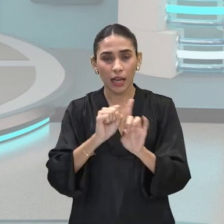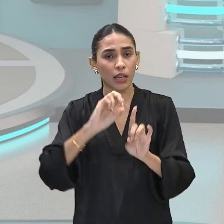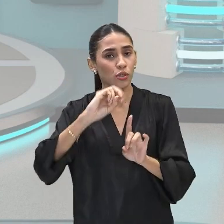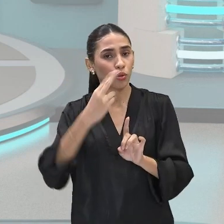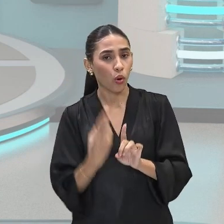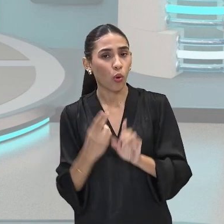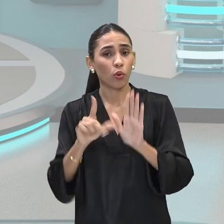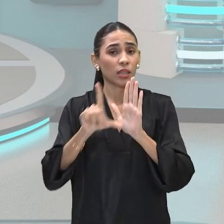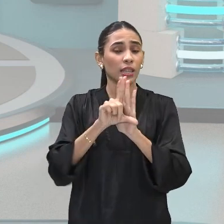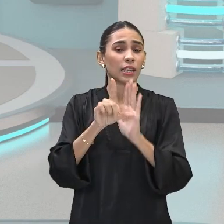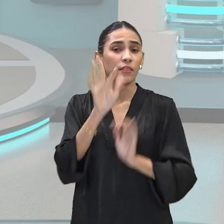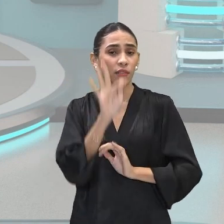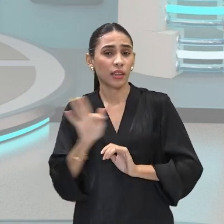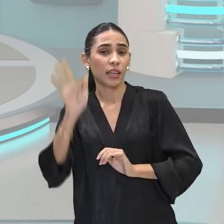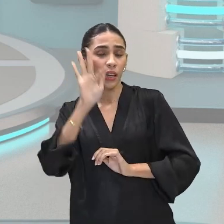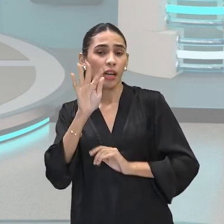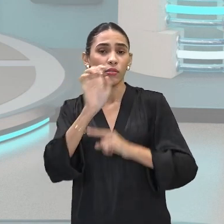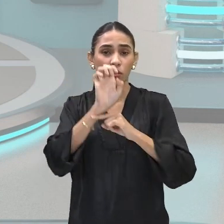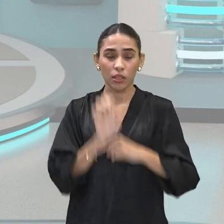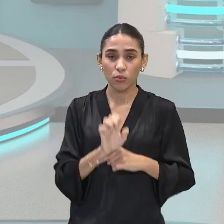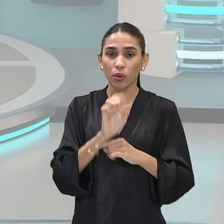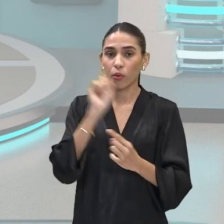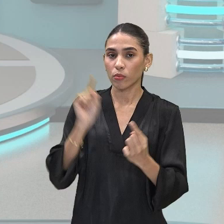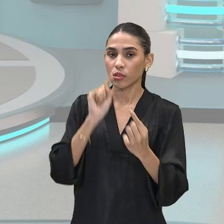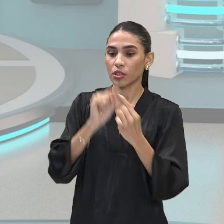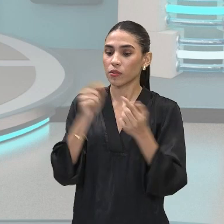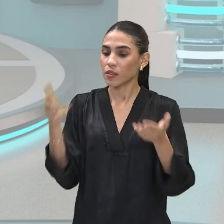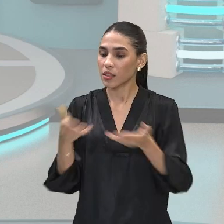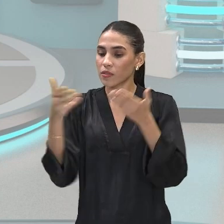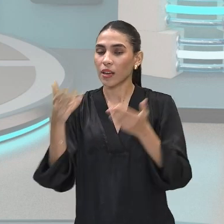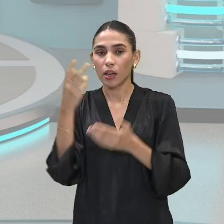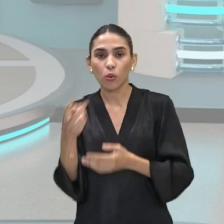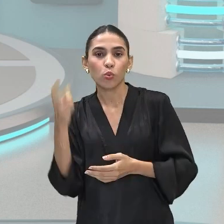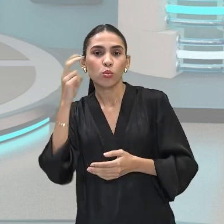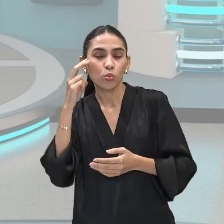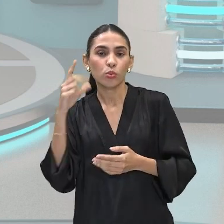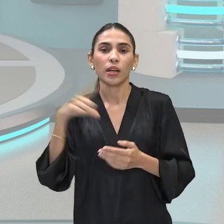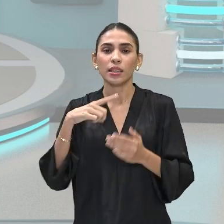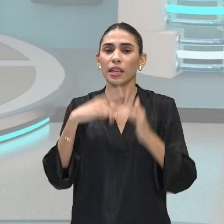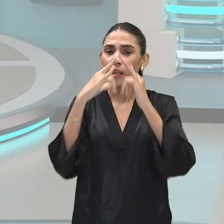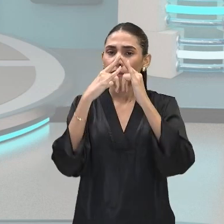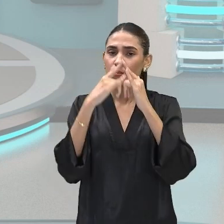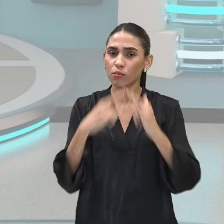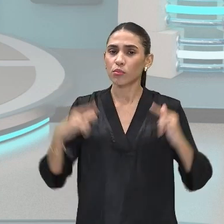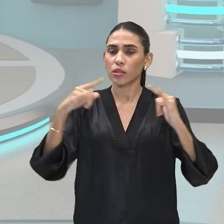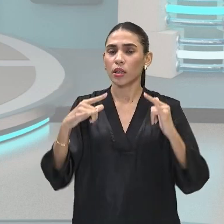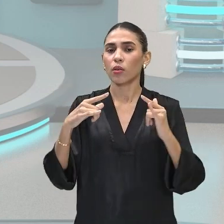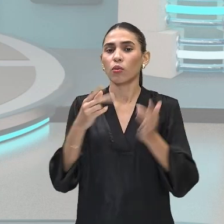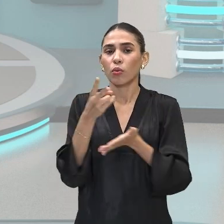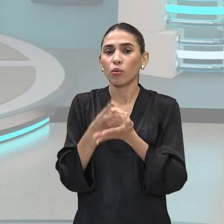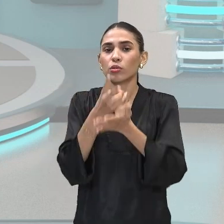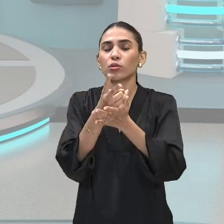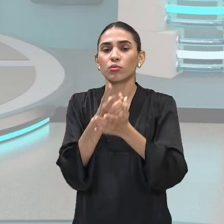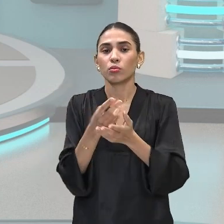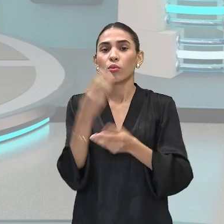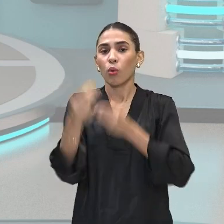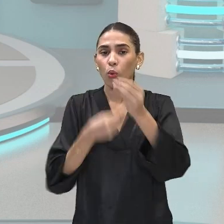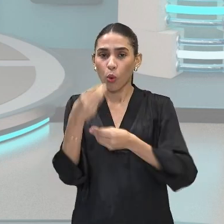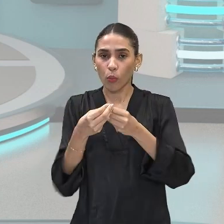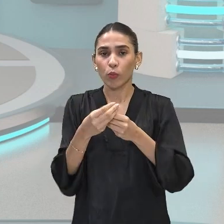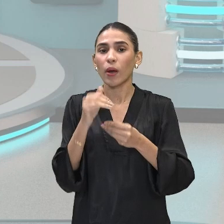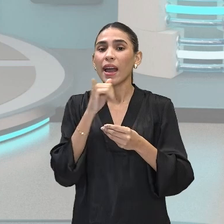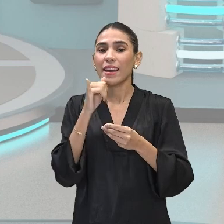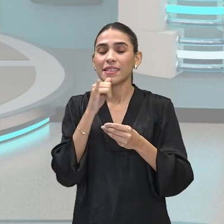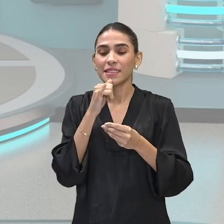federal, estadual, de incentivo à cultura. Tem muitos museus que eles se mantêm com essas doações,